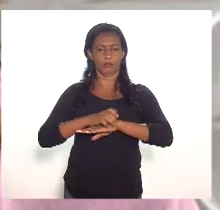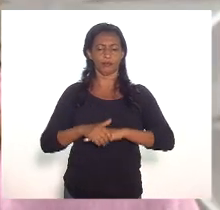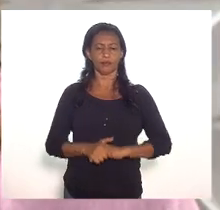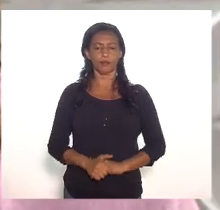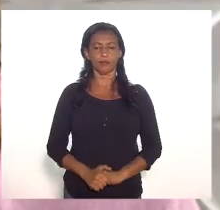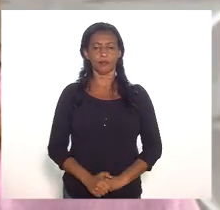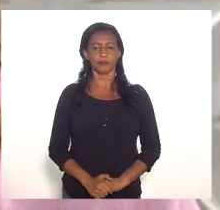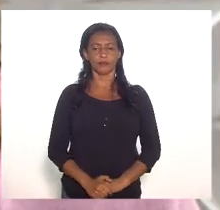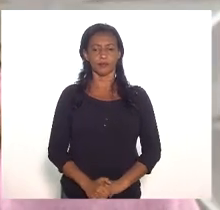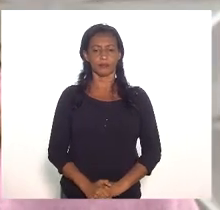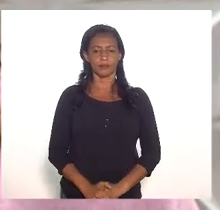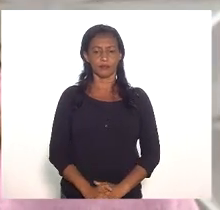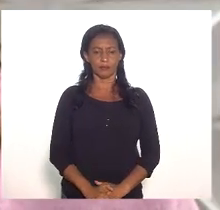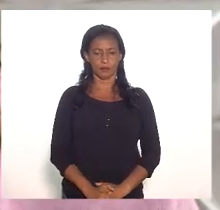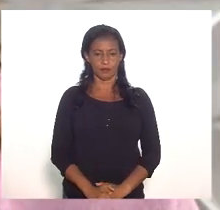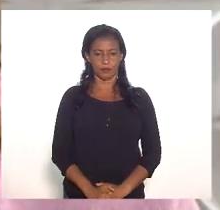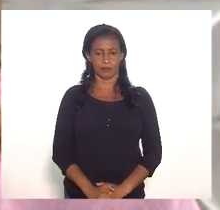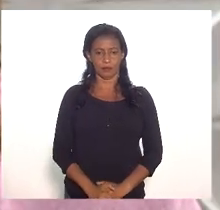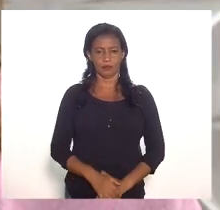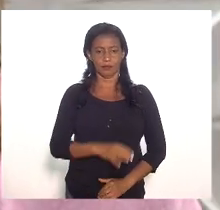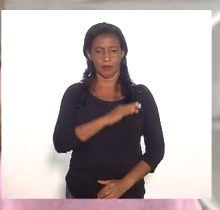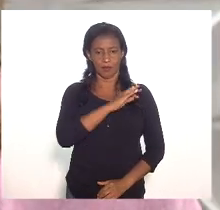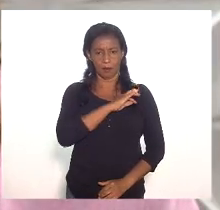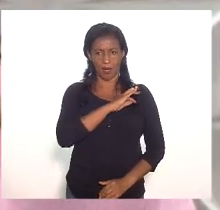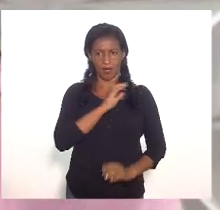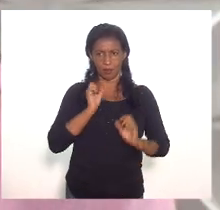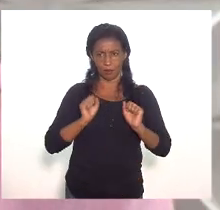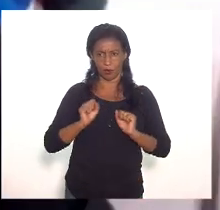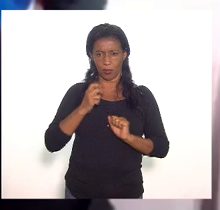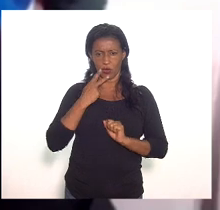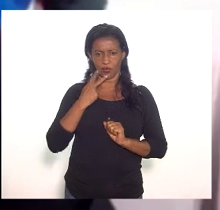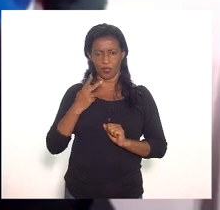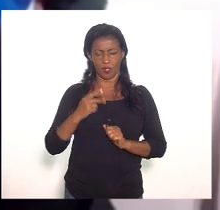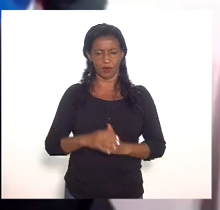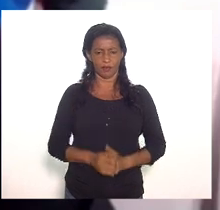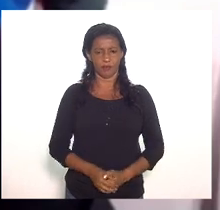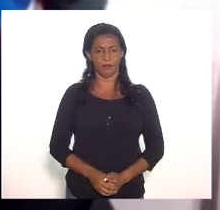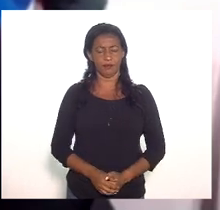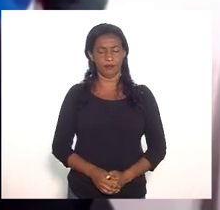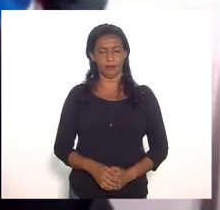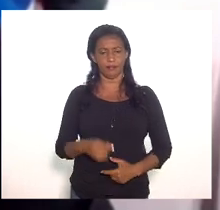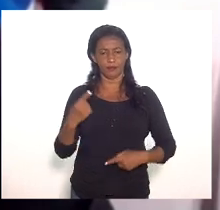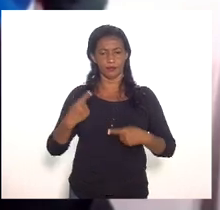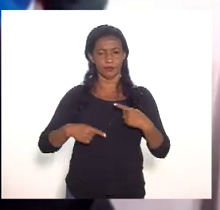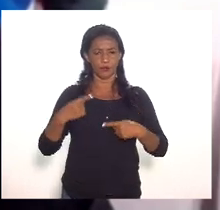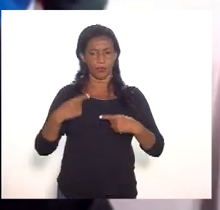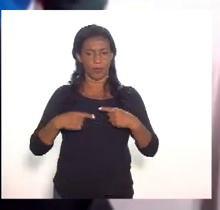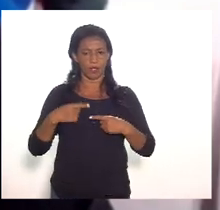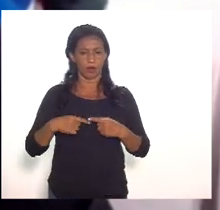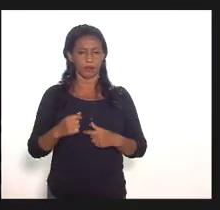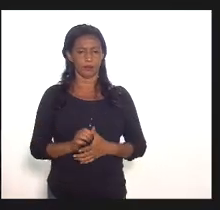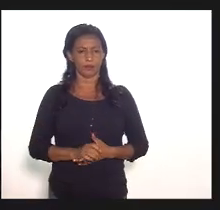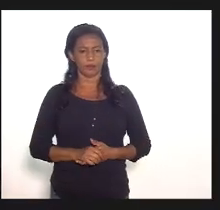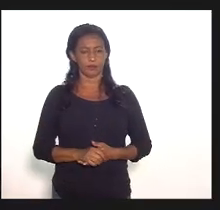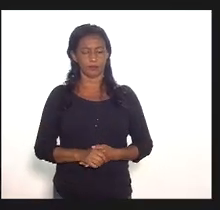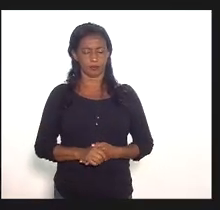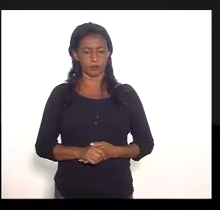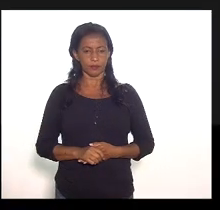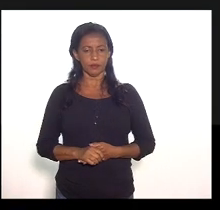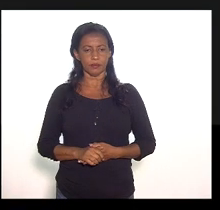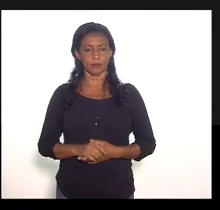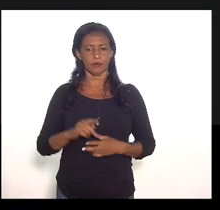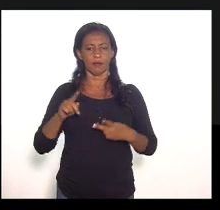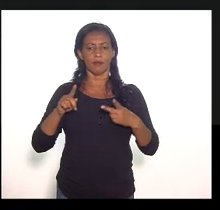Para discutir, pode... presidente. Marta Rocha, possível? Para discutir, deputada Marta Rocha e deputado... Luiz Paulo? Alexandre